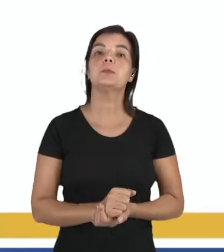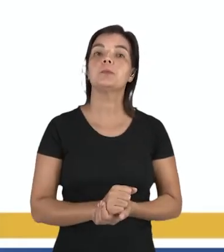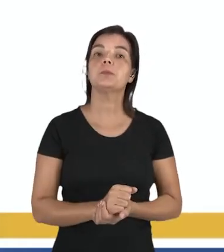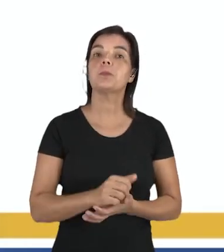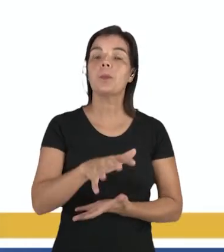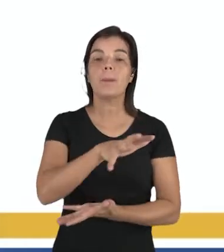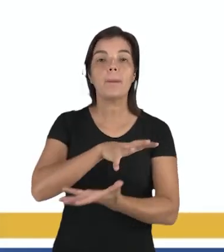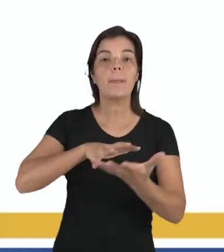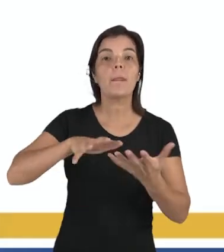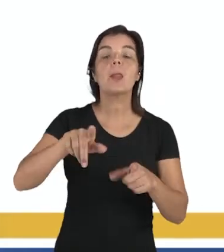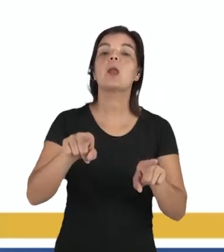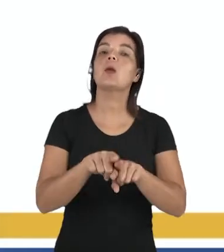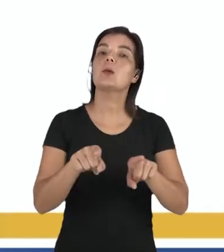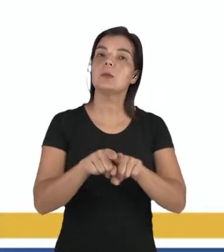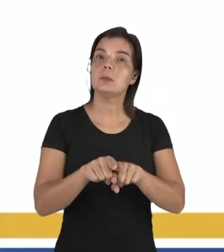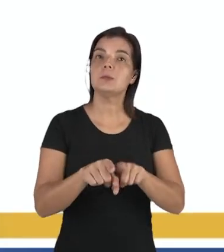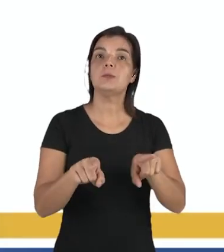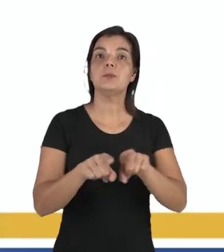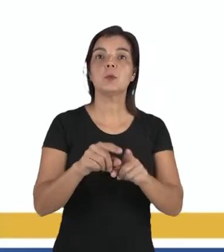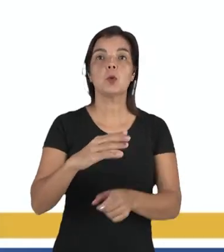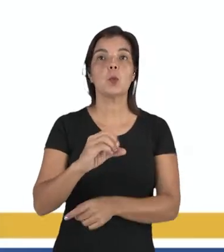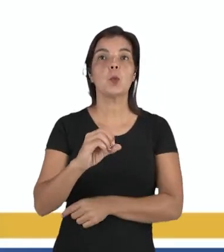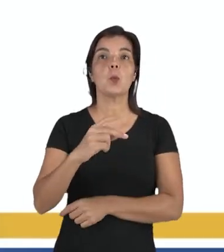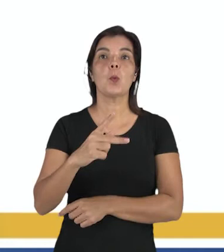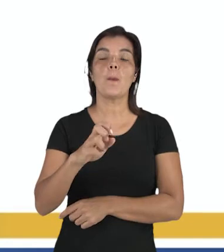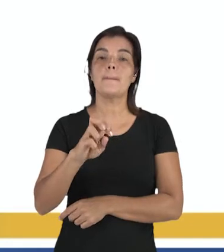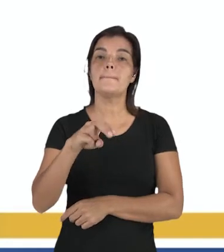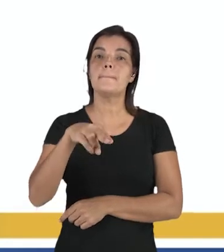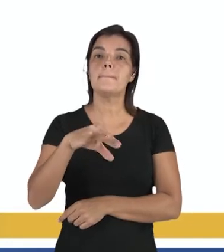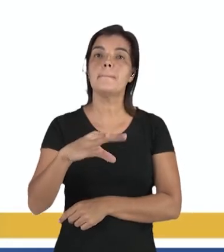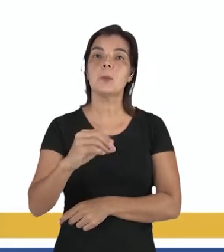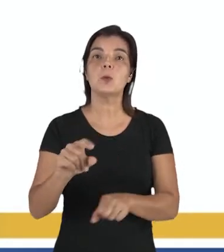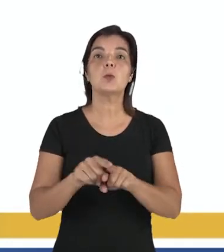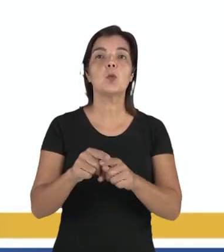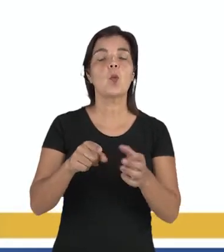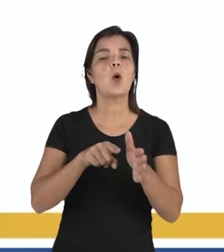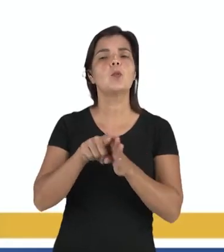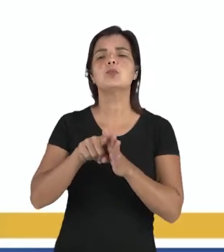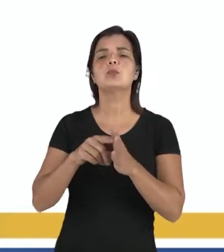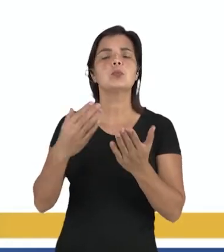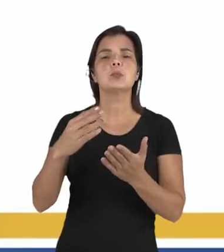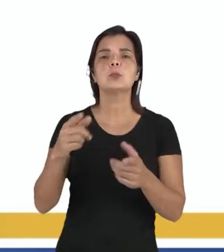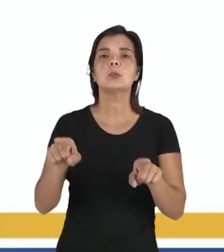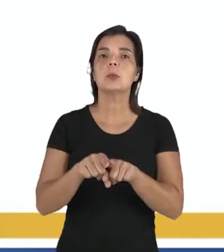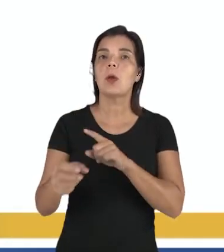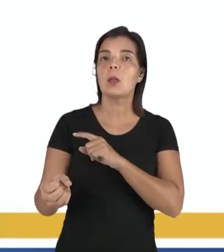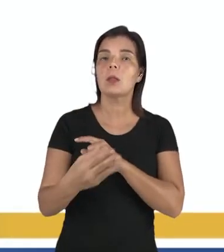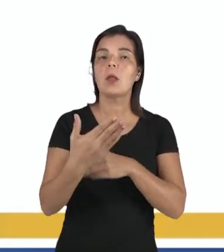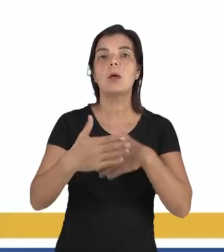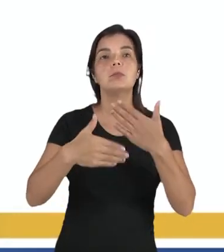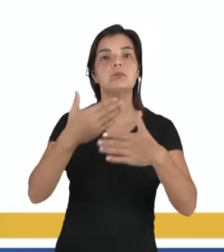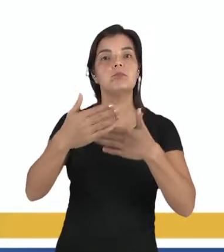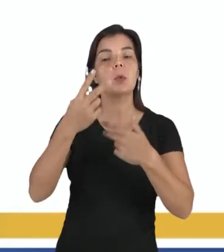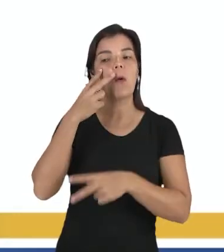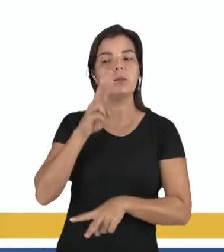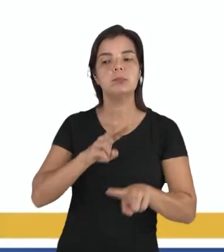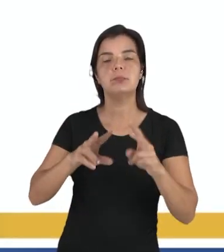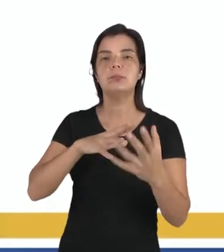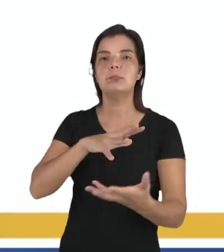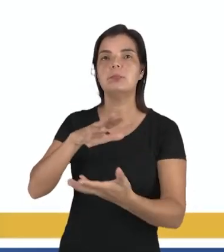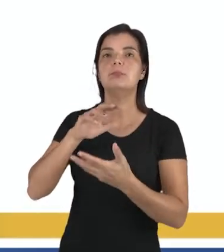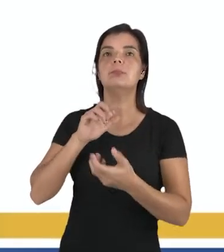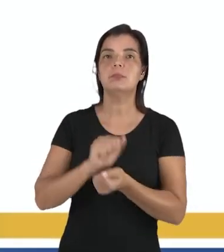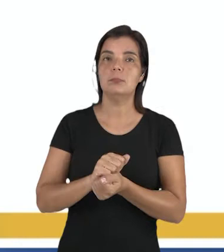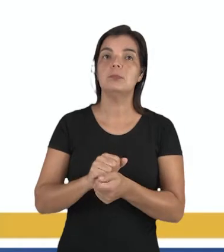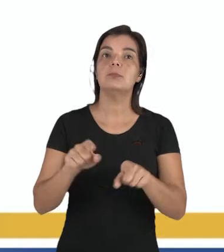Revolução Copernicana começa com Copérnico, esse movimento da ciência moderna que vai transgredir essa visão de mundo, que é